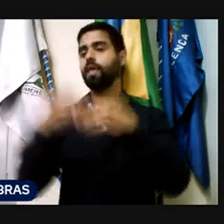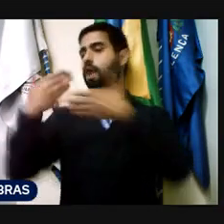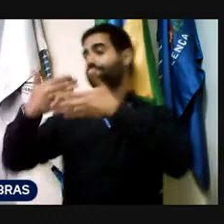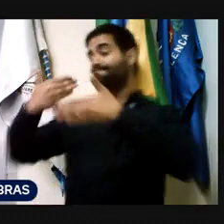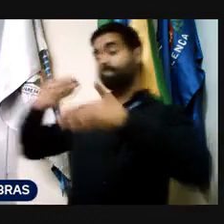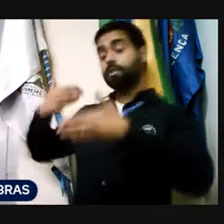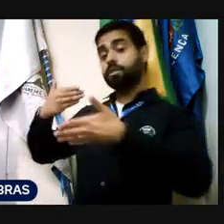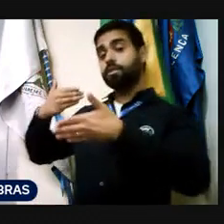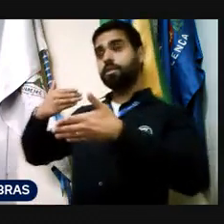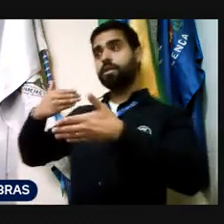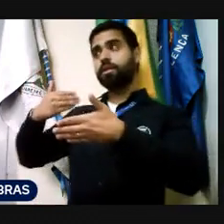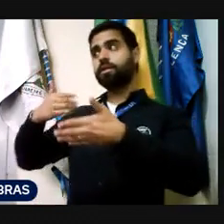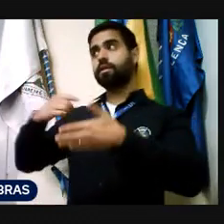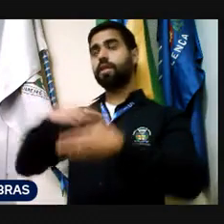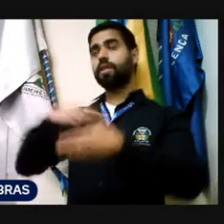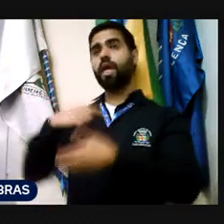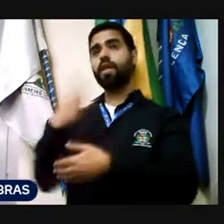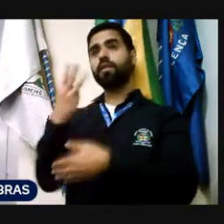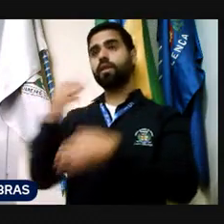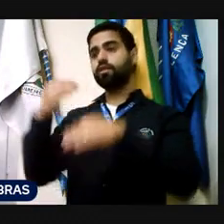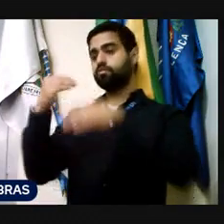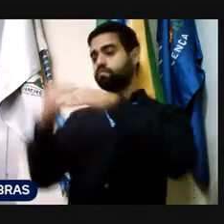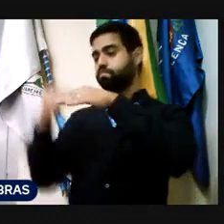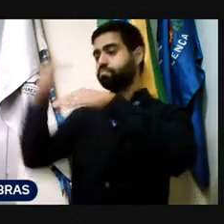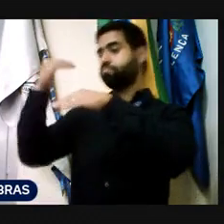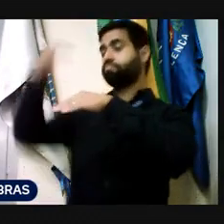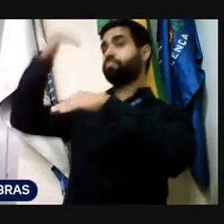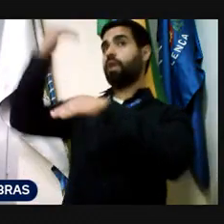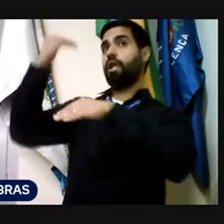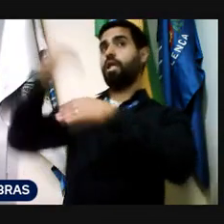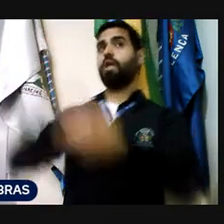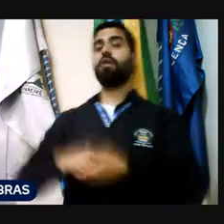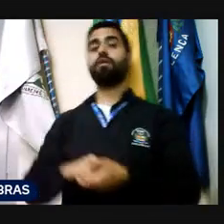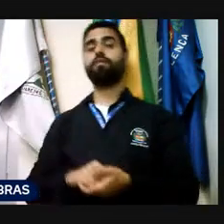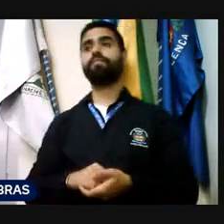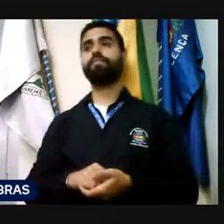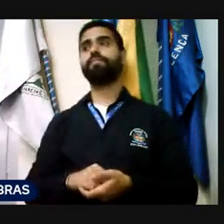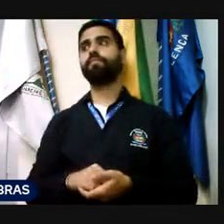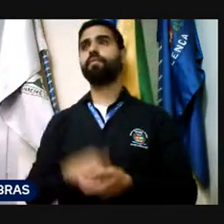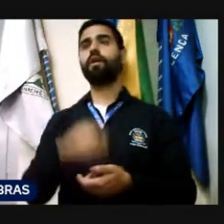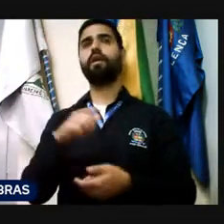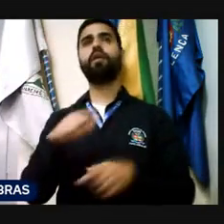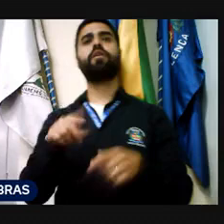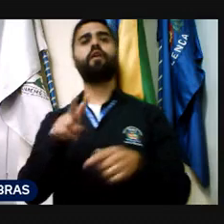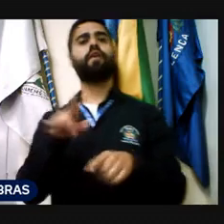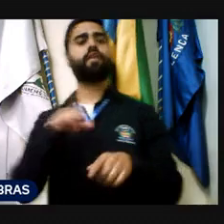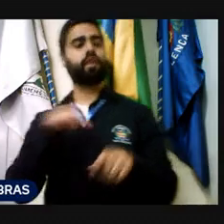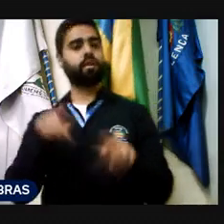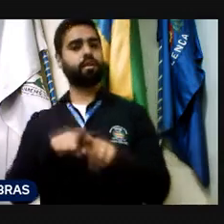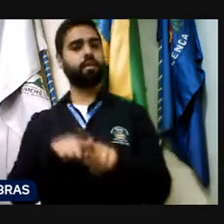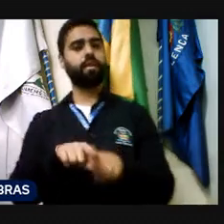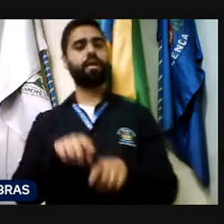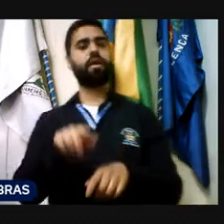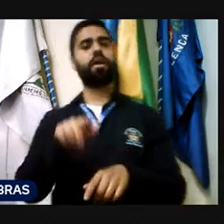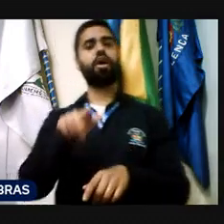fundo, 3 andares, eu estou batalhando para isso, onde serão os gabinetes,